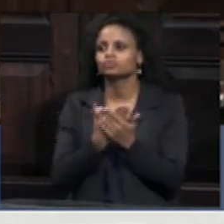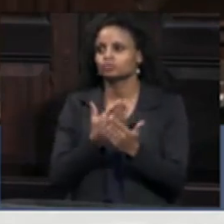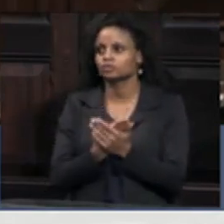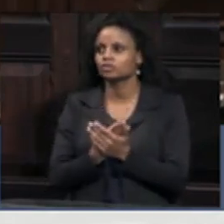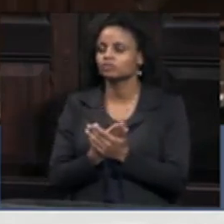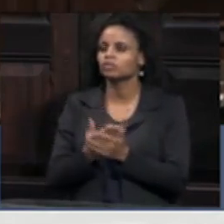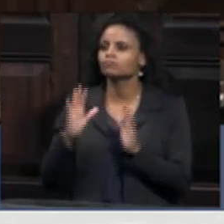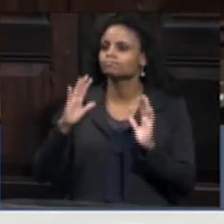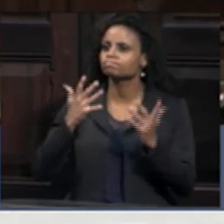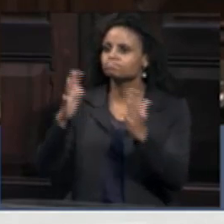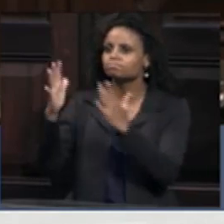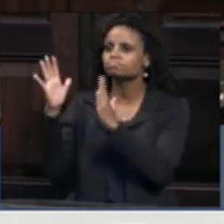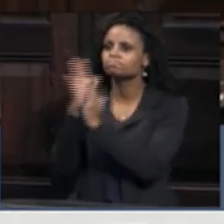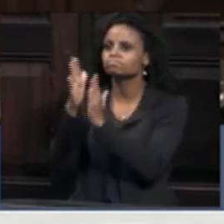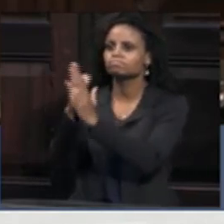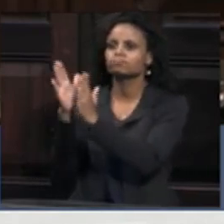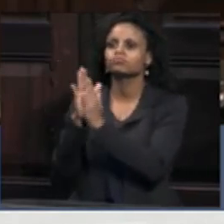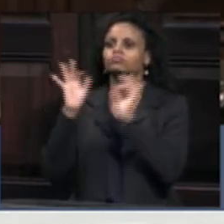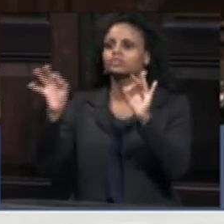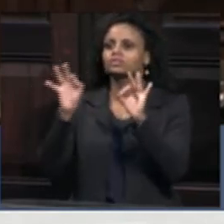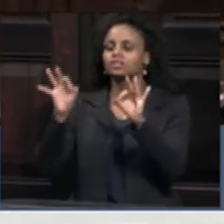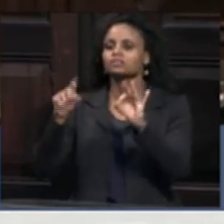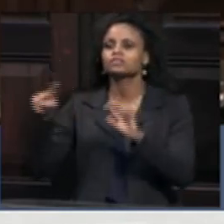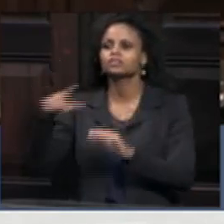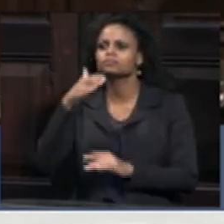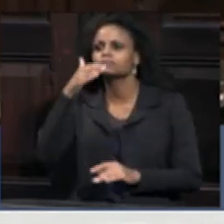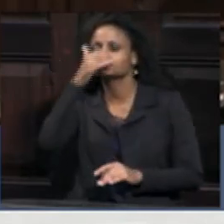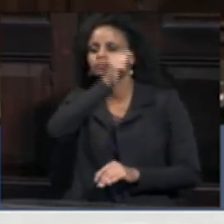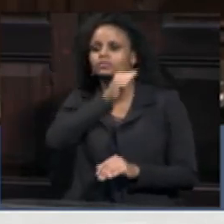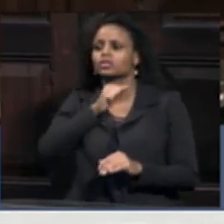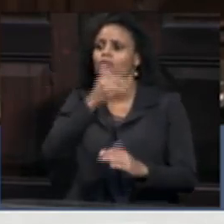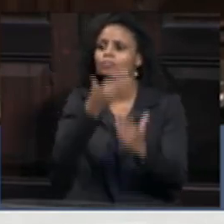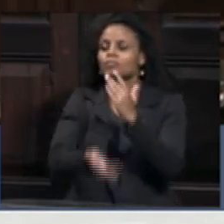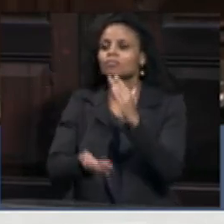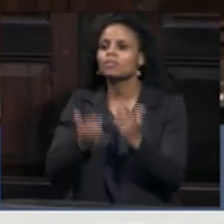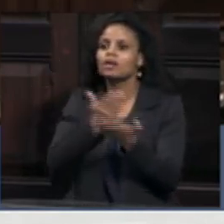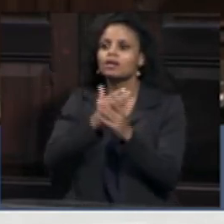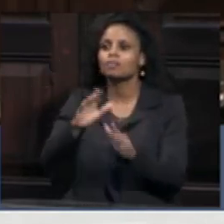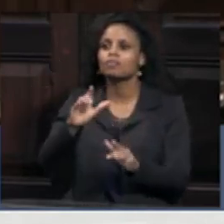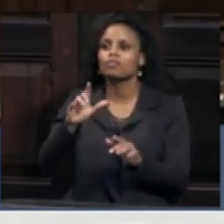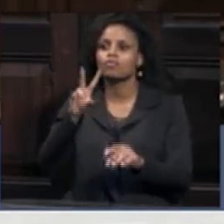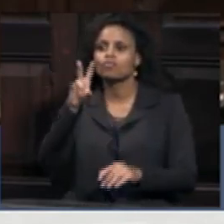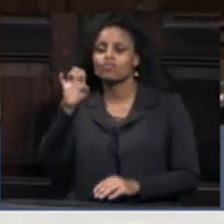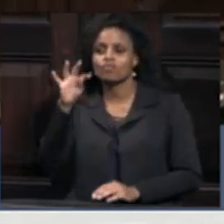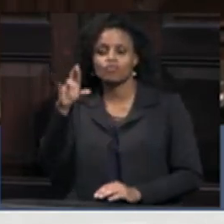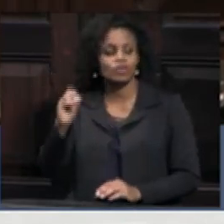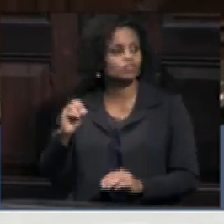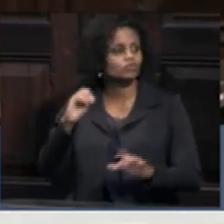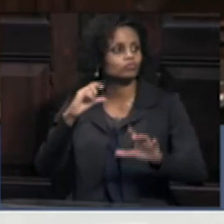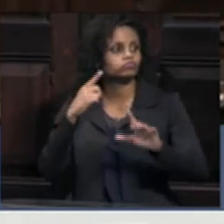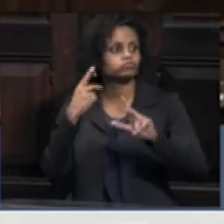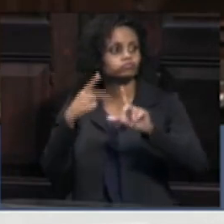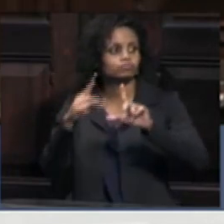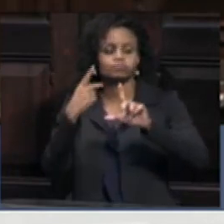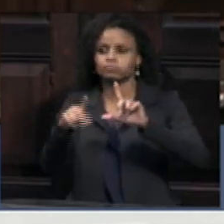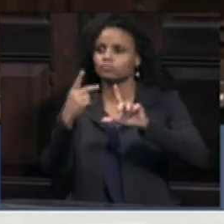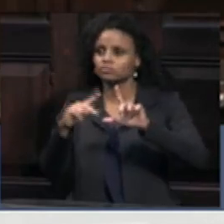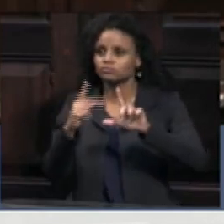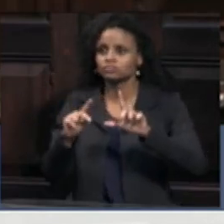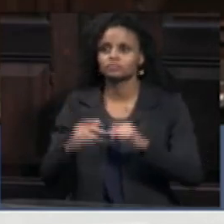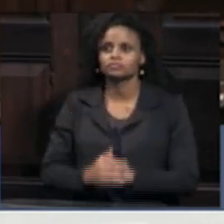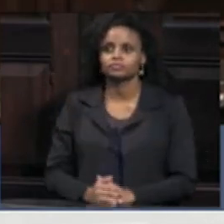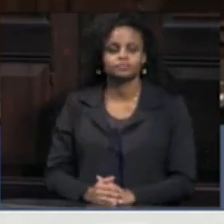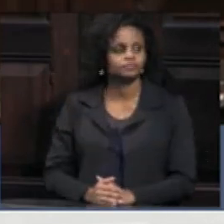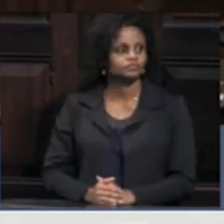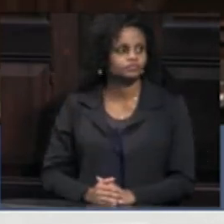especial. Vocês conquistaram a derrubada do veto do passe livre, que já tem acordo e nós vamos derrubá-lo